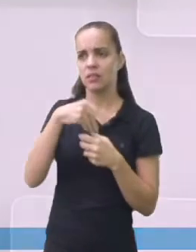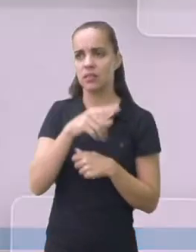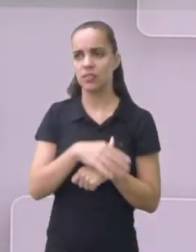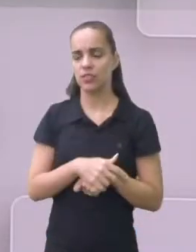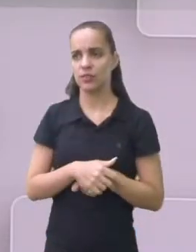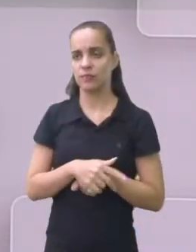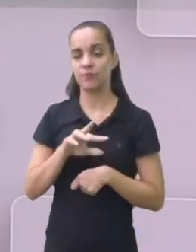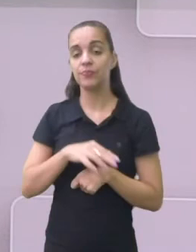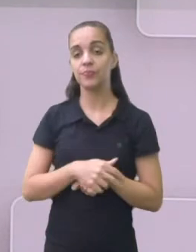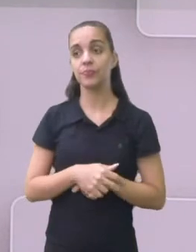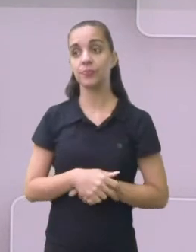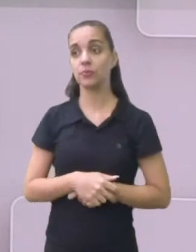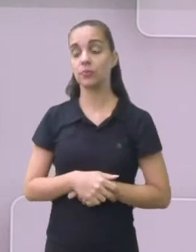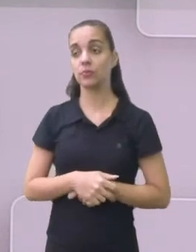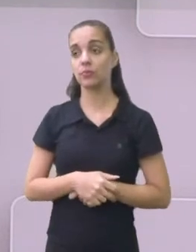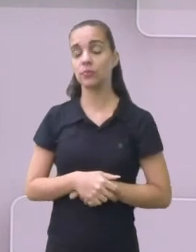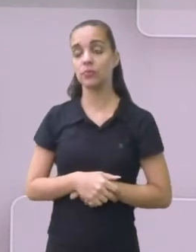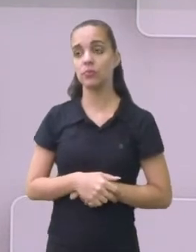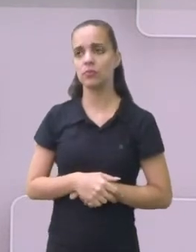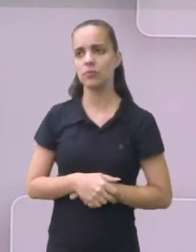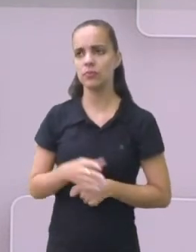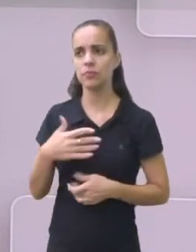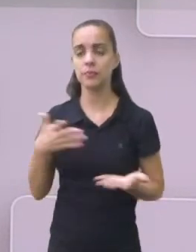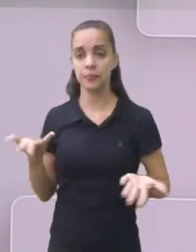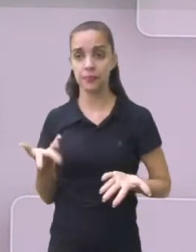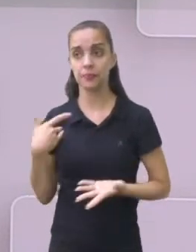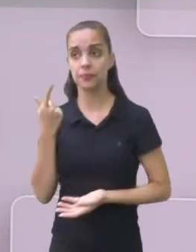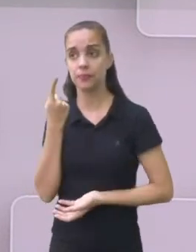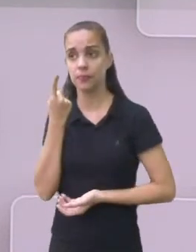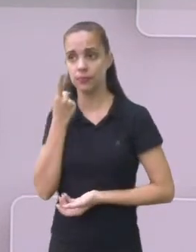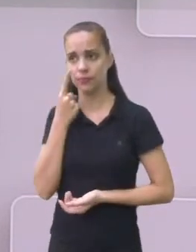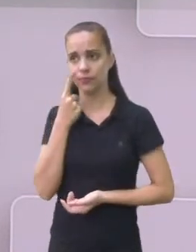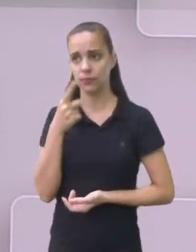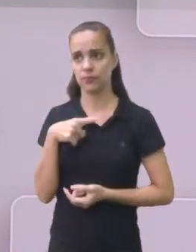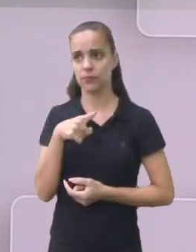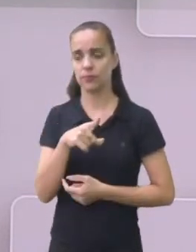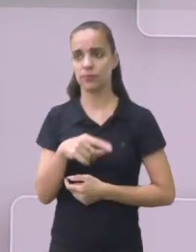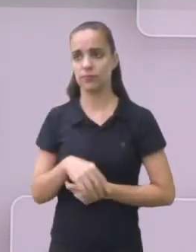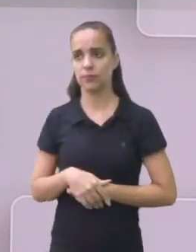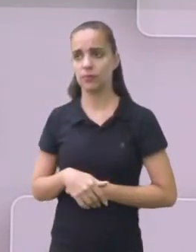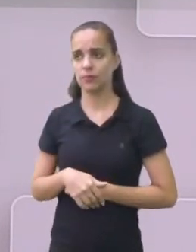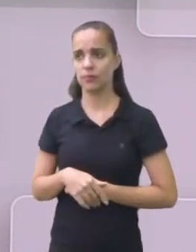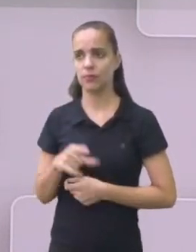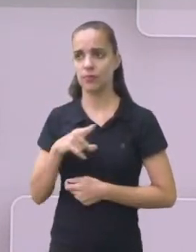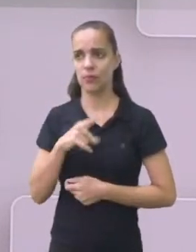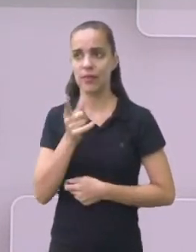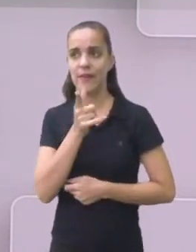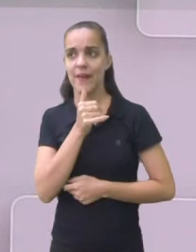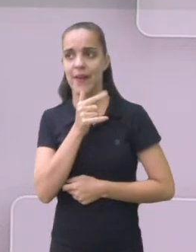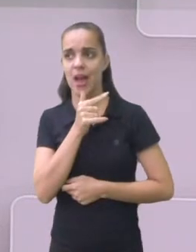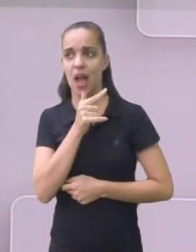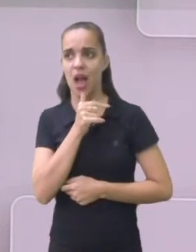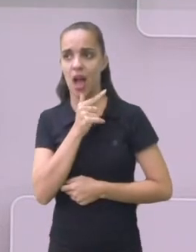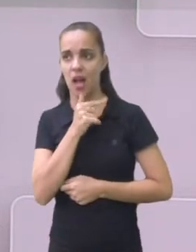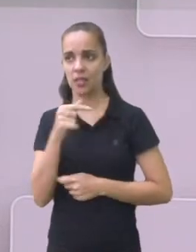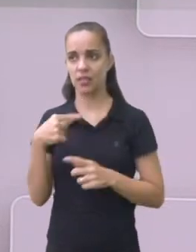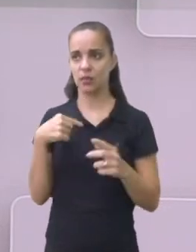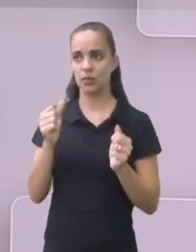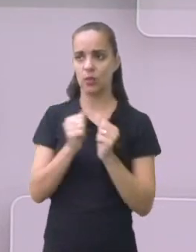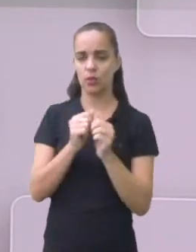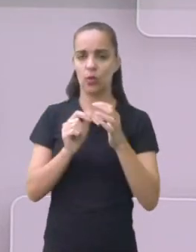folha verdinha, tá? E aí nós temos clorofila com a água, o